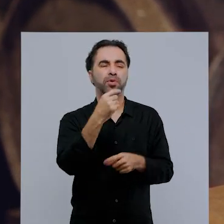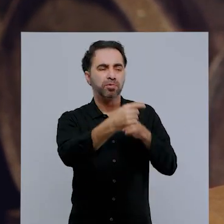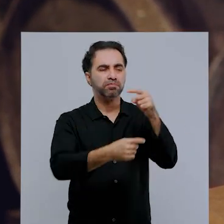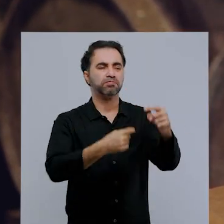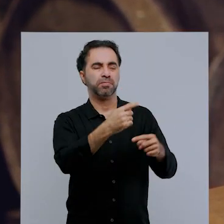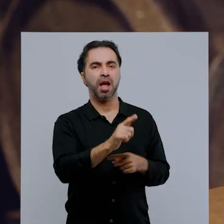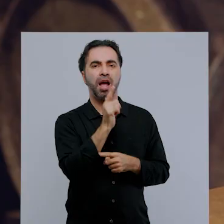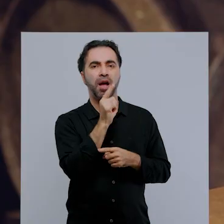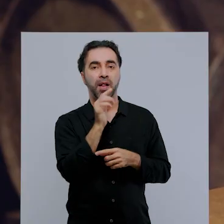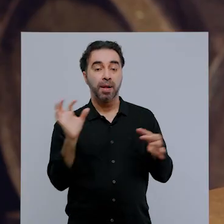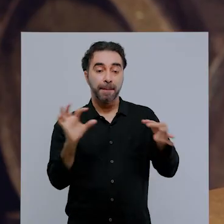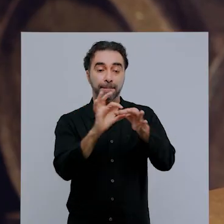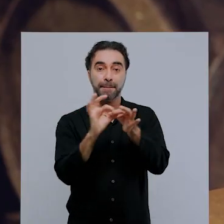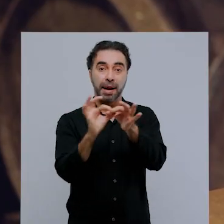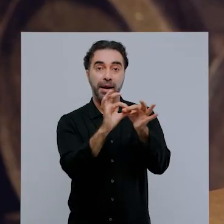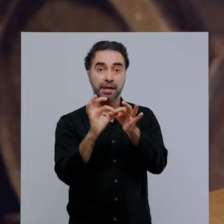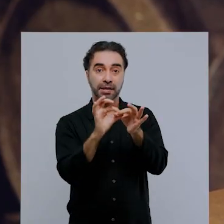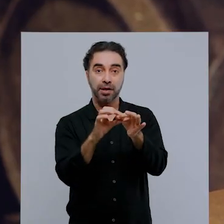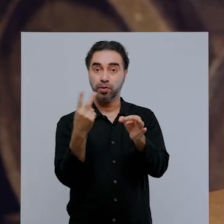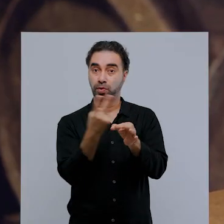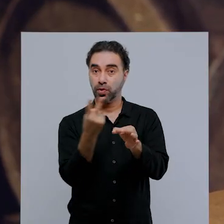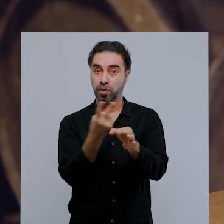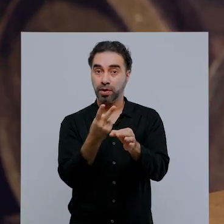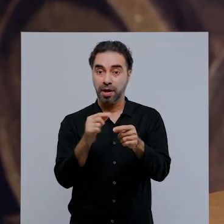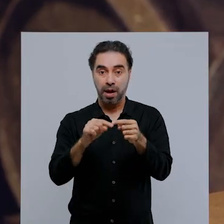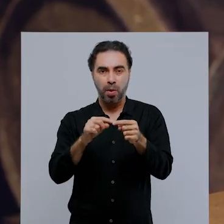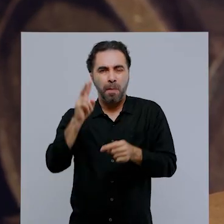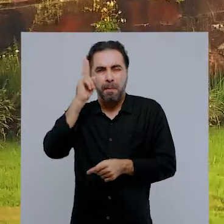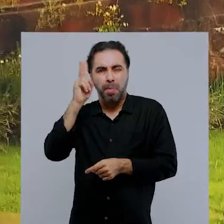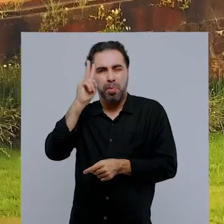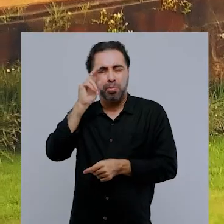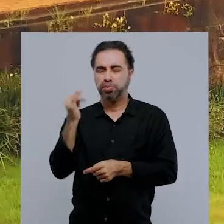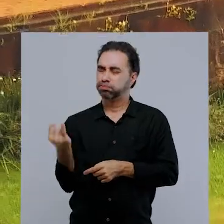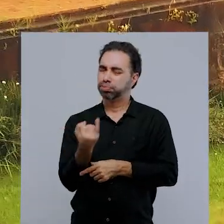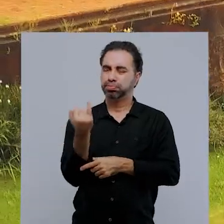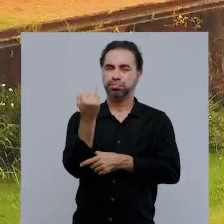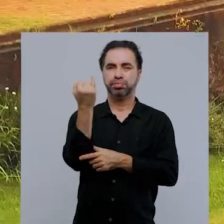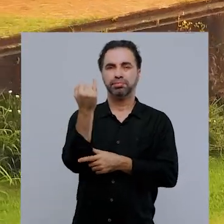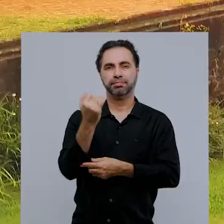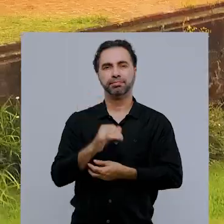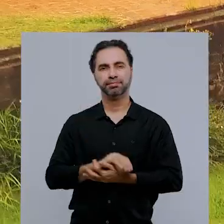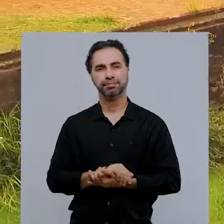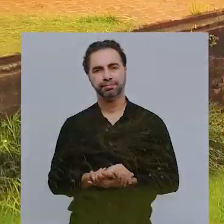uma história linkada dos dois, fica uma coisa que, né, fica bem carregada de história.